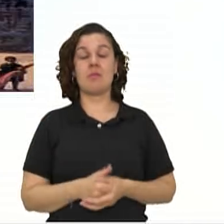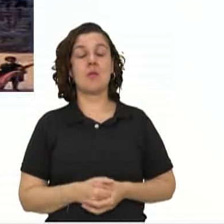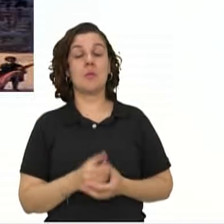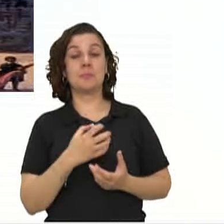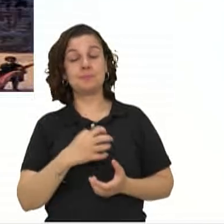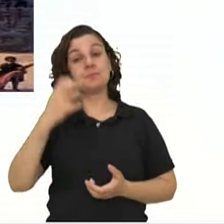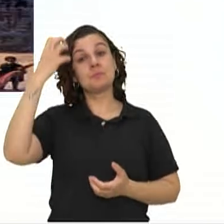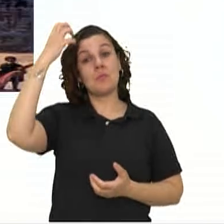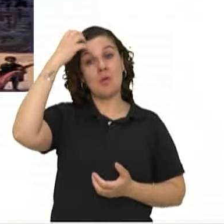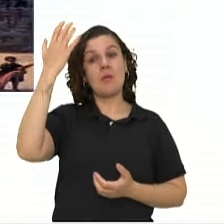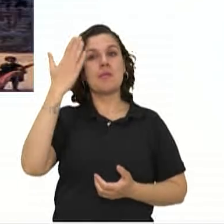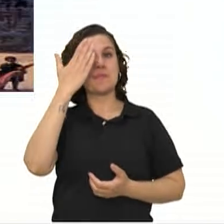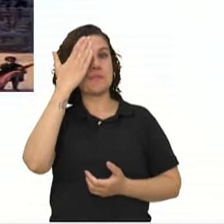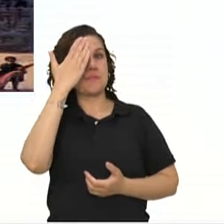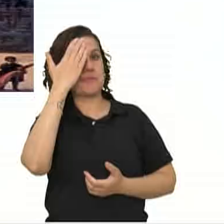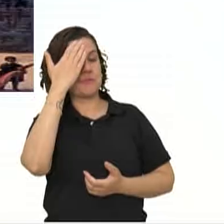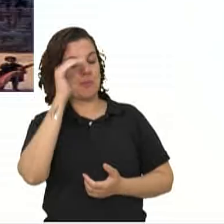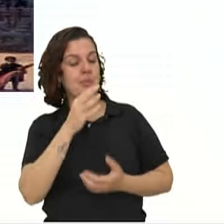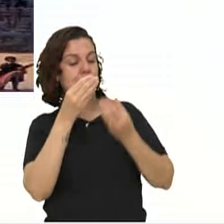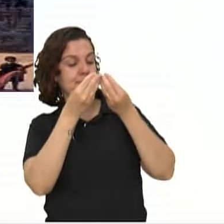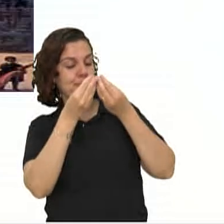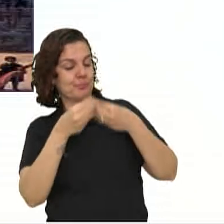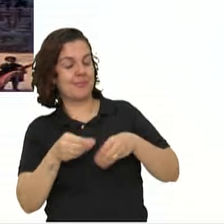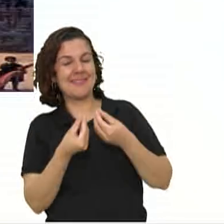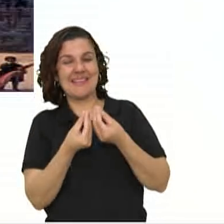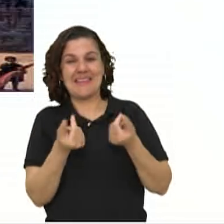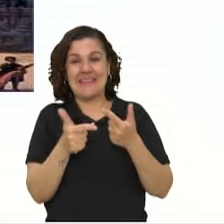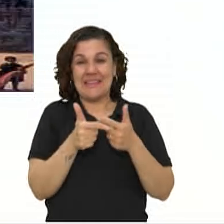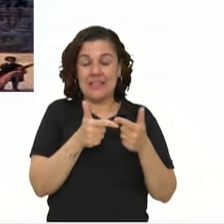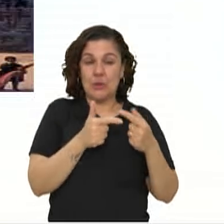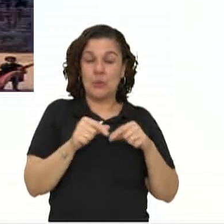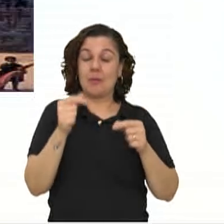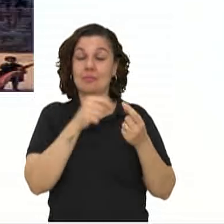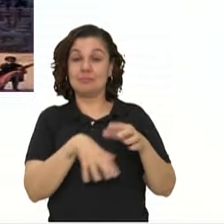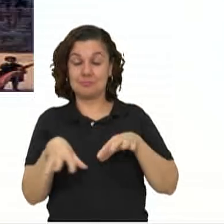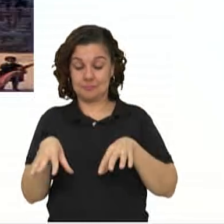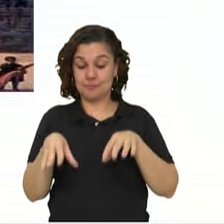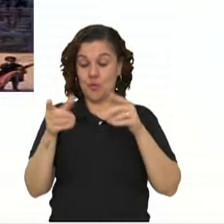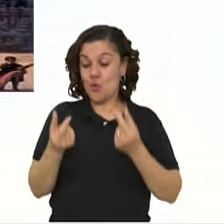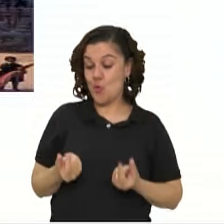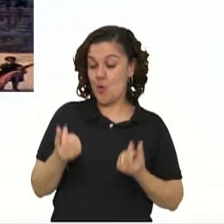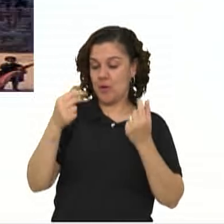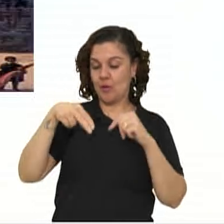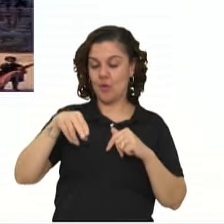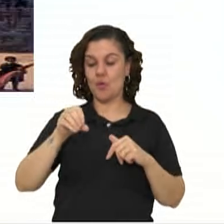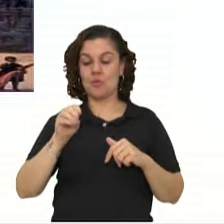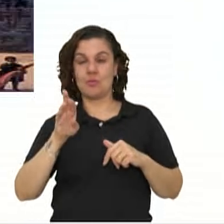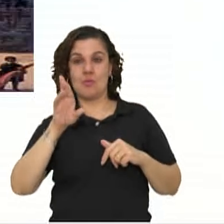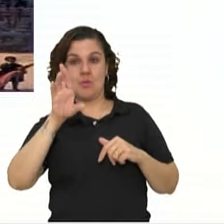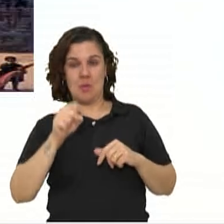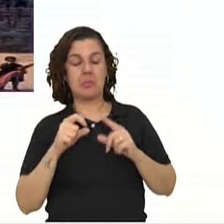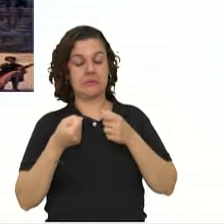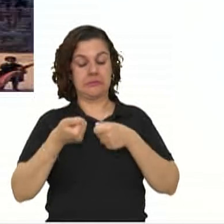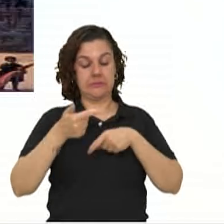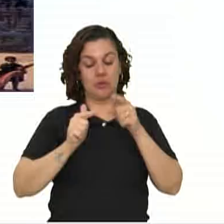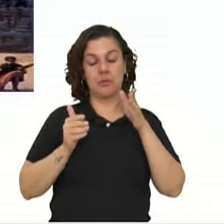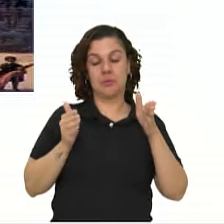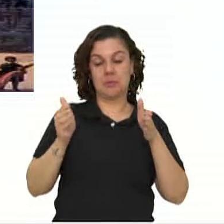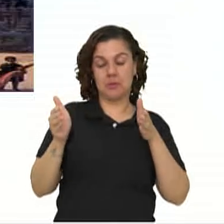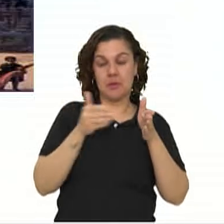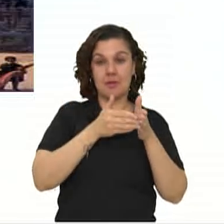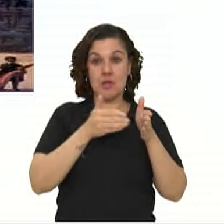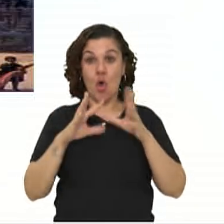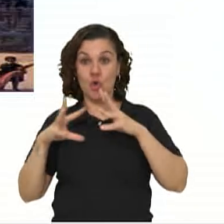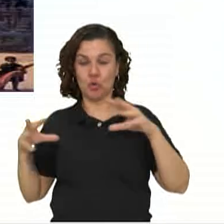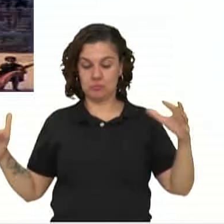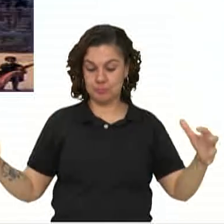rei sabia que a maior fraqueza de seu reinado era a nobreza, que poderia se revoltar com o tempo. Por essa razão, atraiu toda a